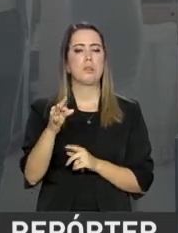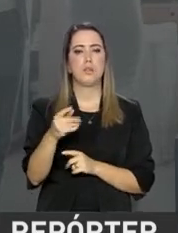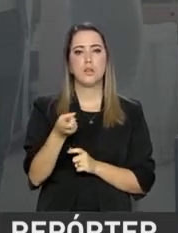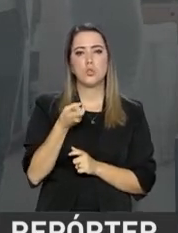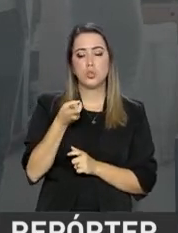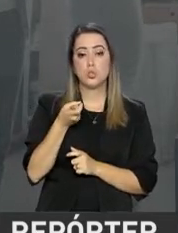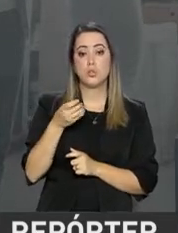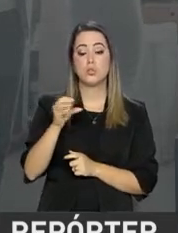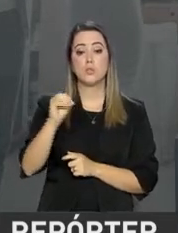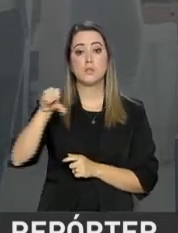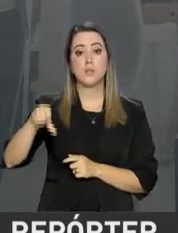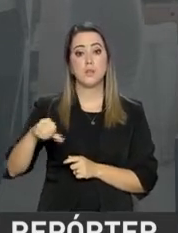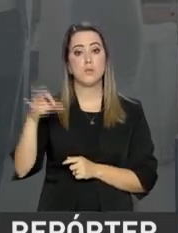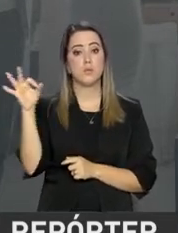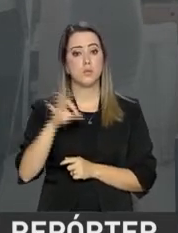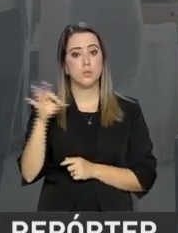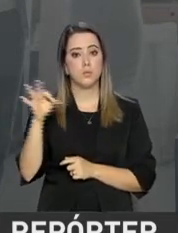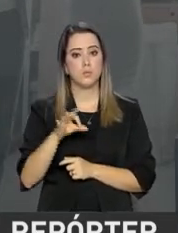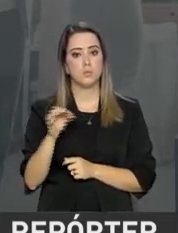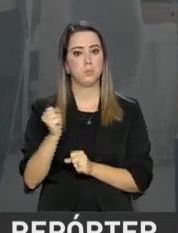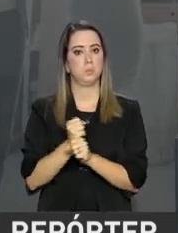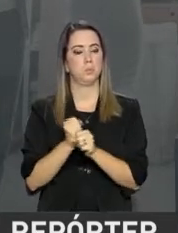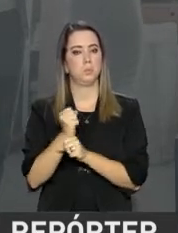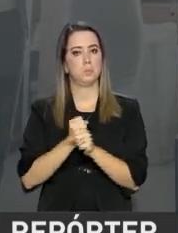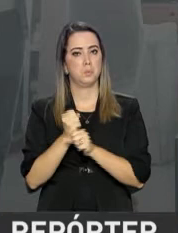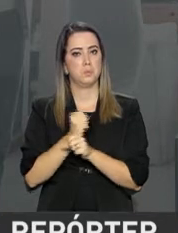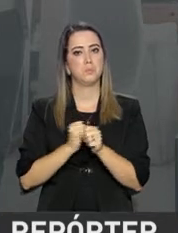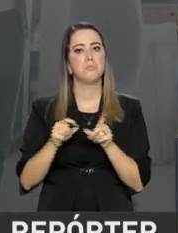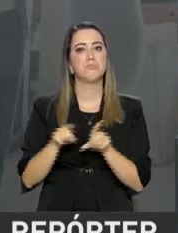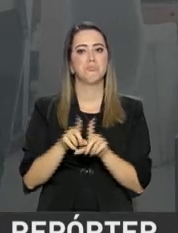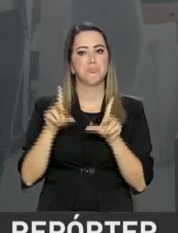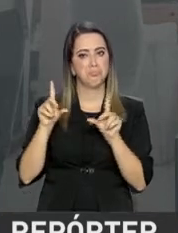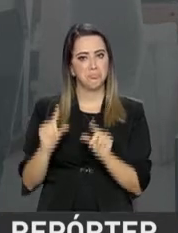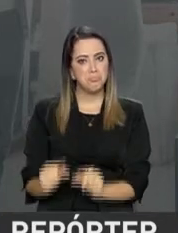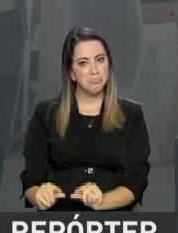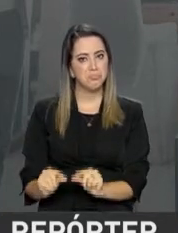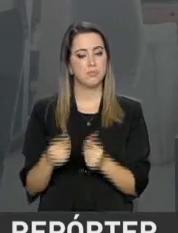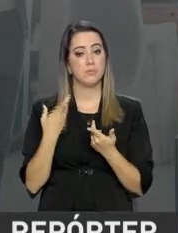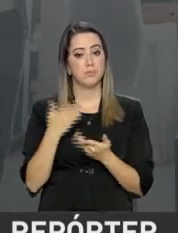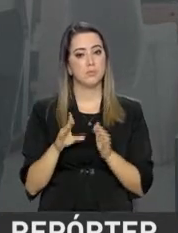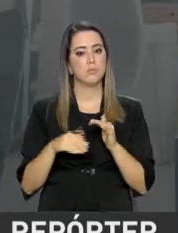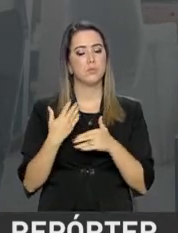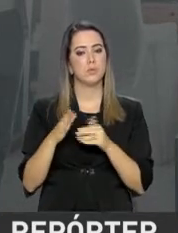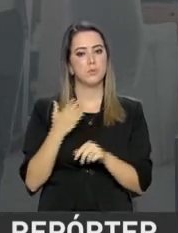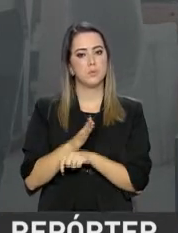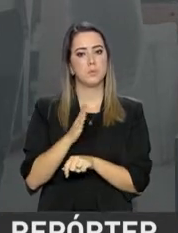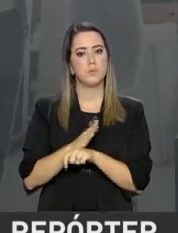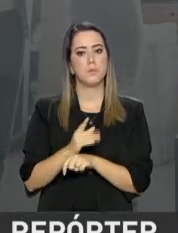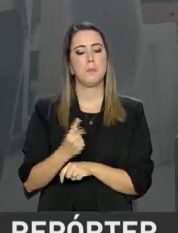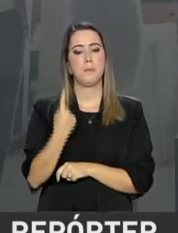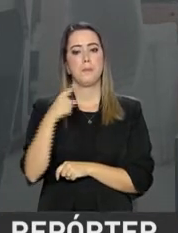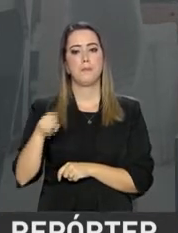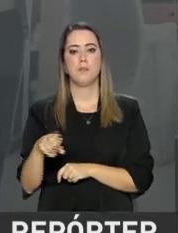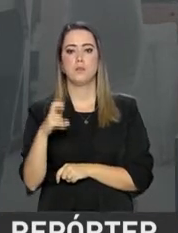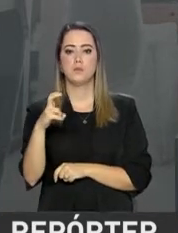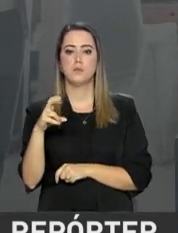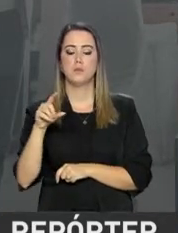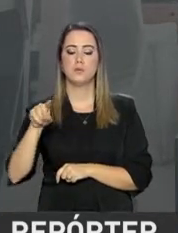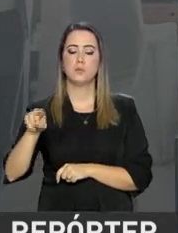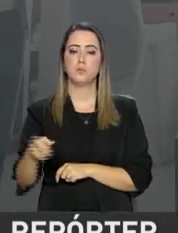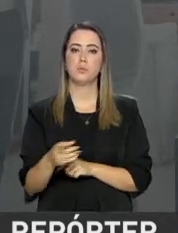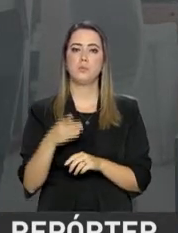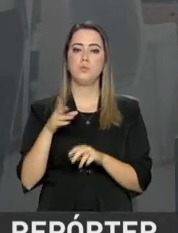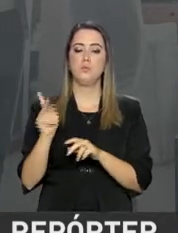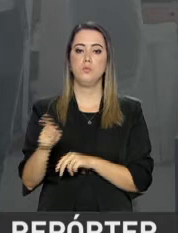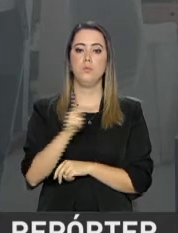de 0,9% ao ano. Também vão ser capacitados 1.500 professores e 10 mil alunos da